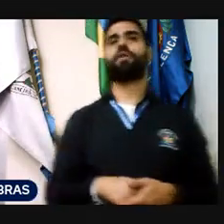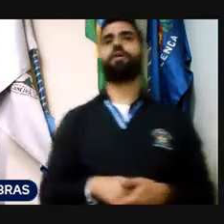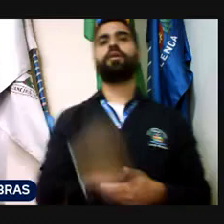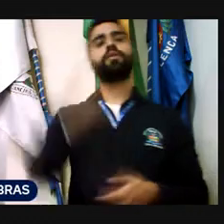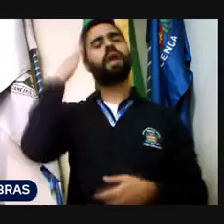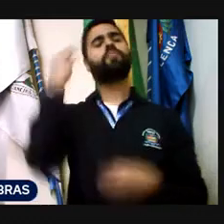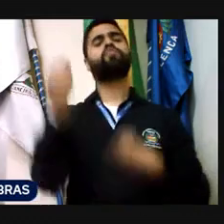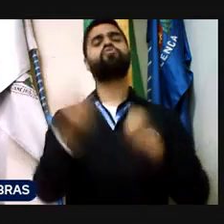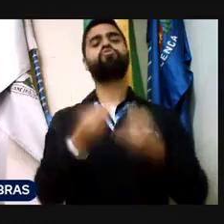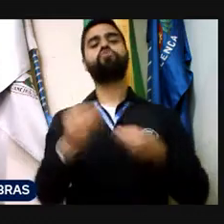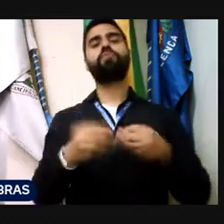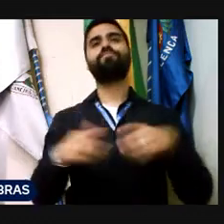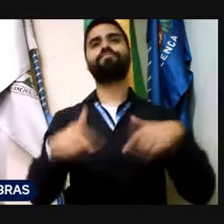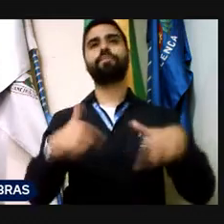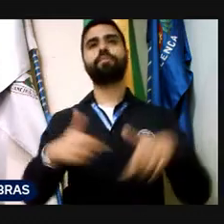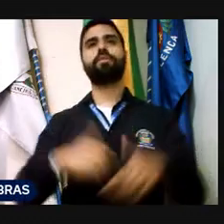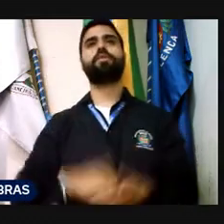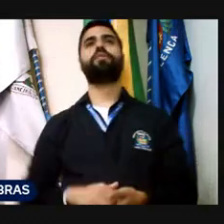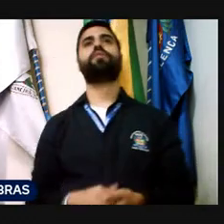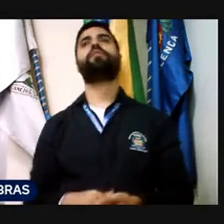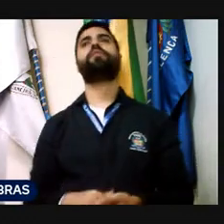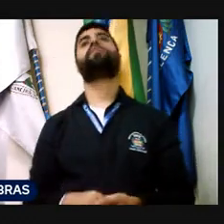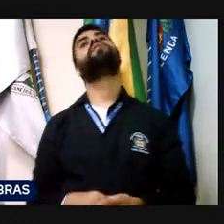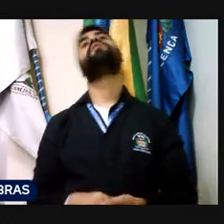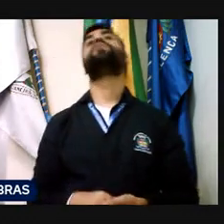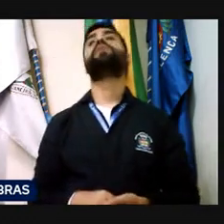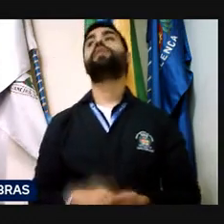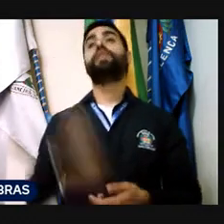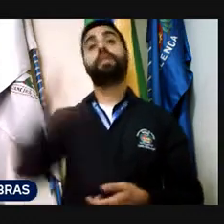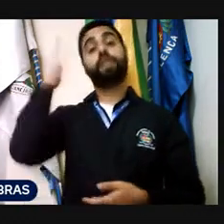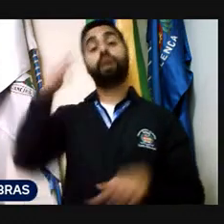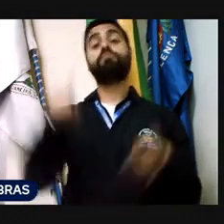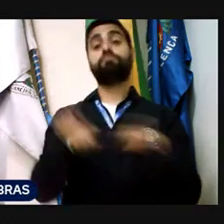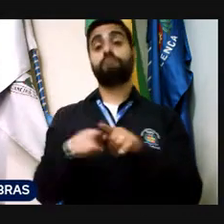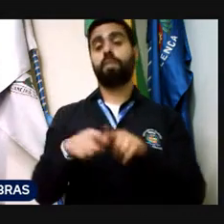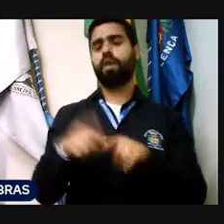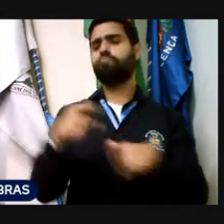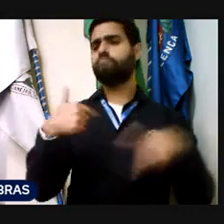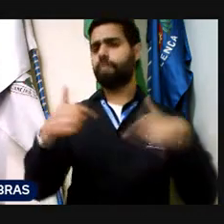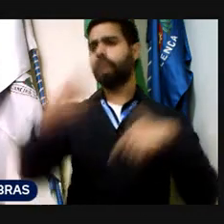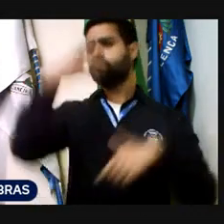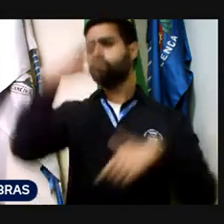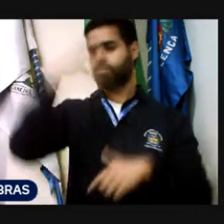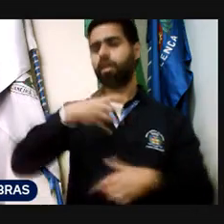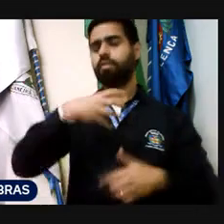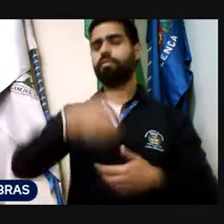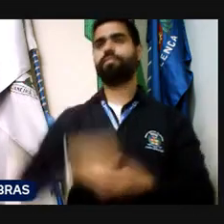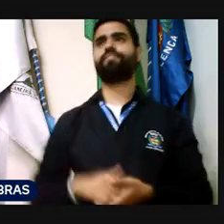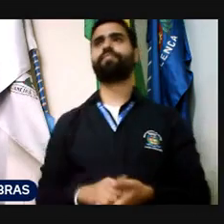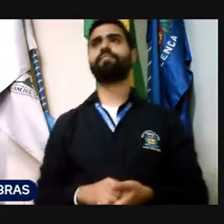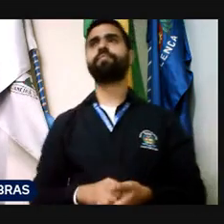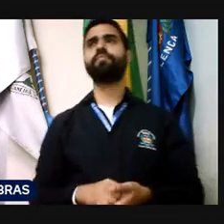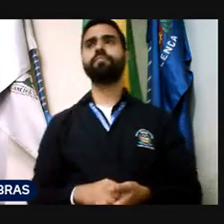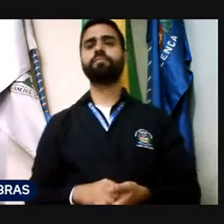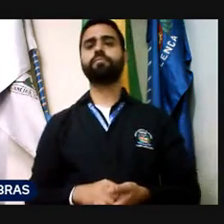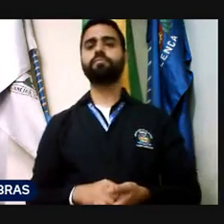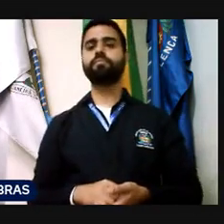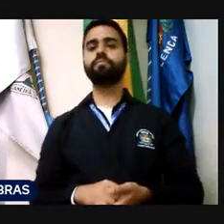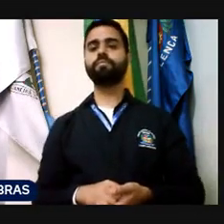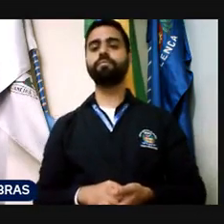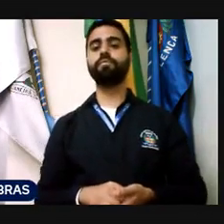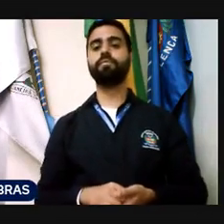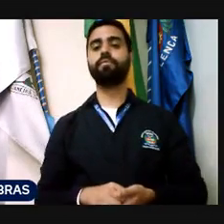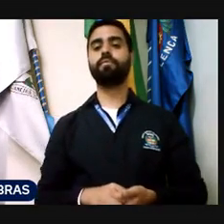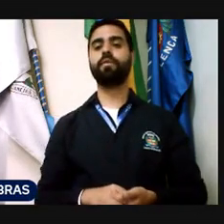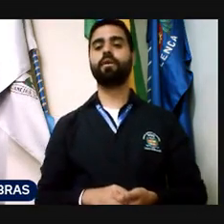né, a sua tocada, sabe que da sua seriedade, principalmente com o cargo que ele ocupa. Nós tivemos, dentro do Distrito